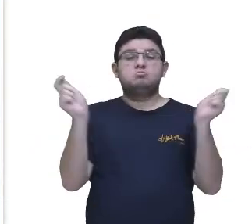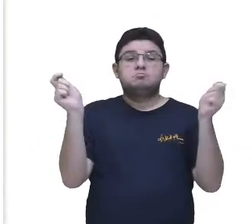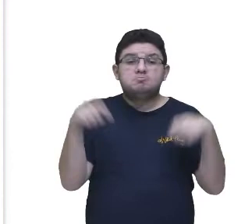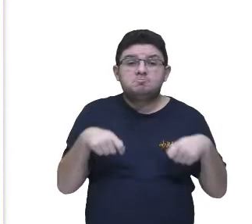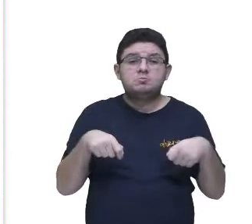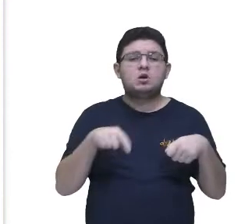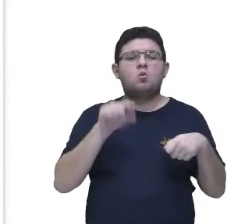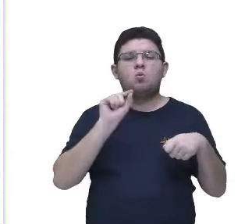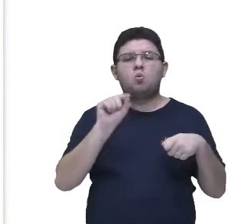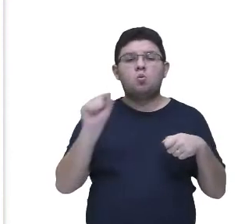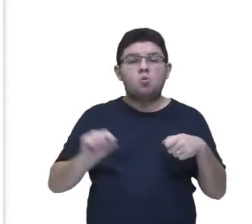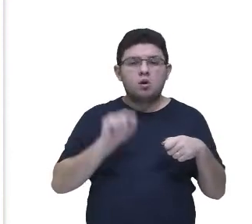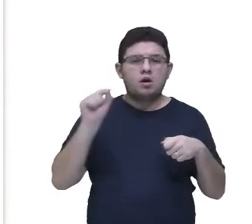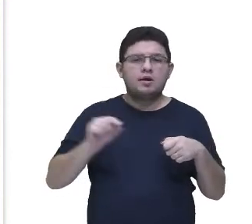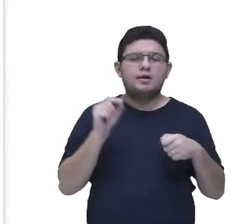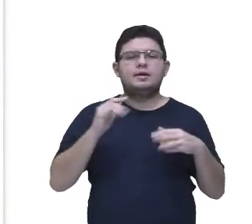cidades,